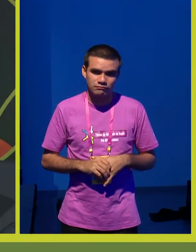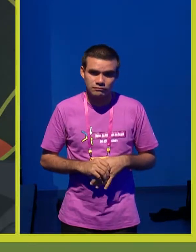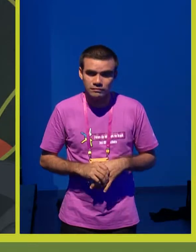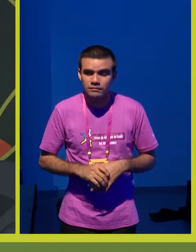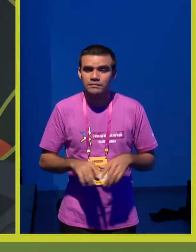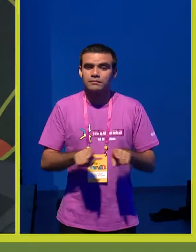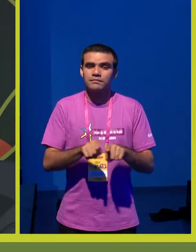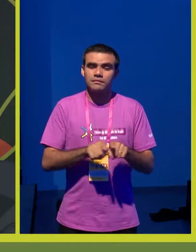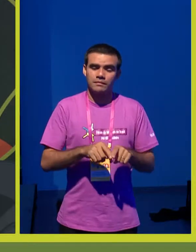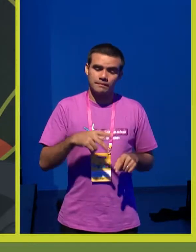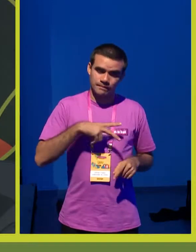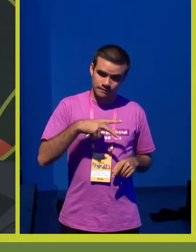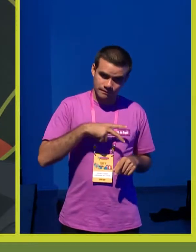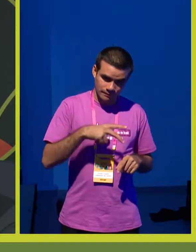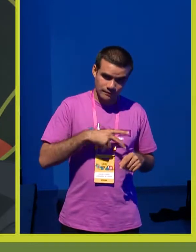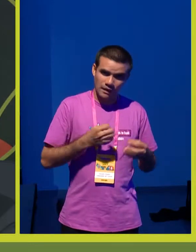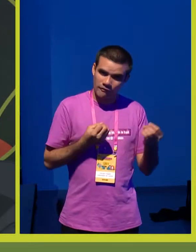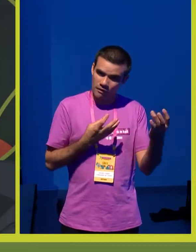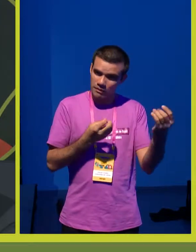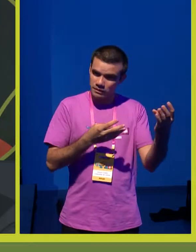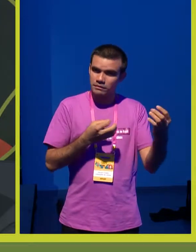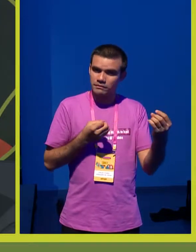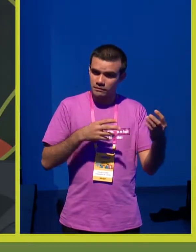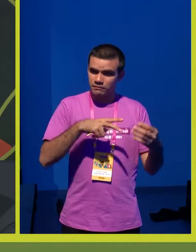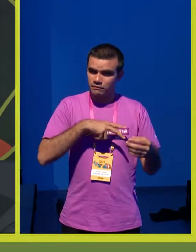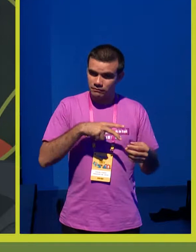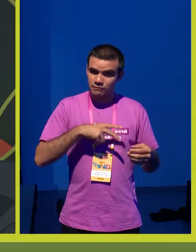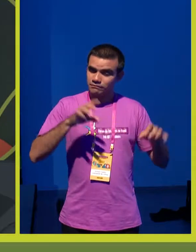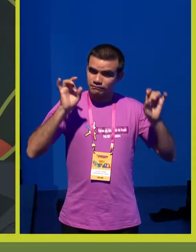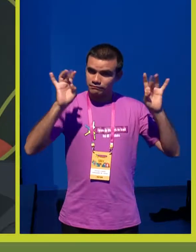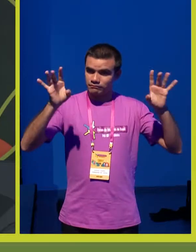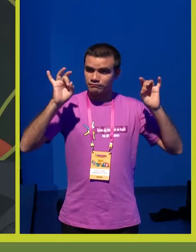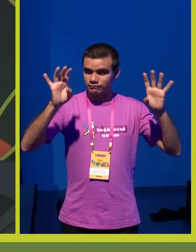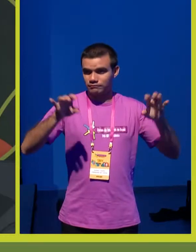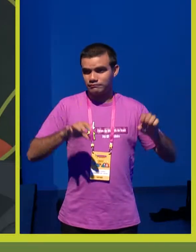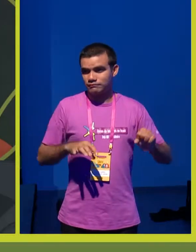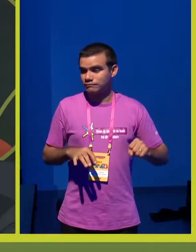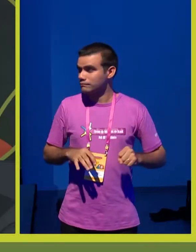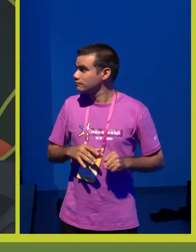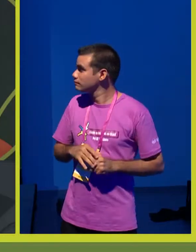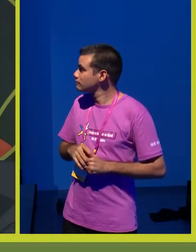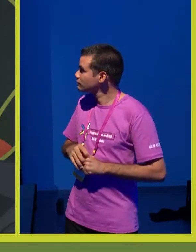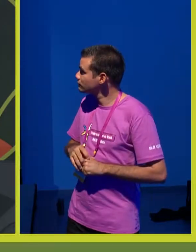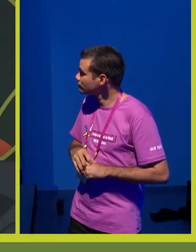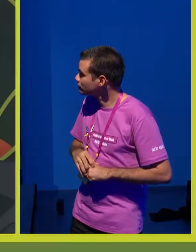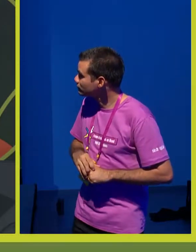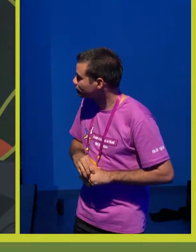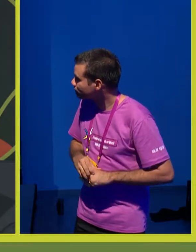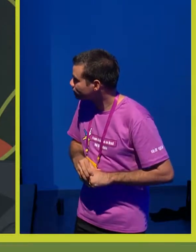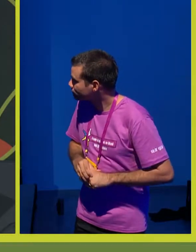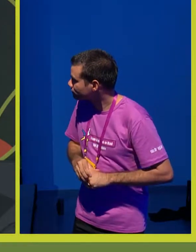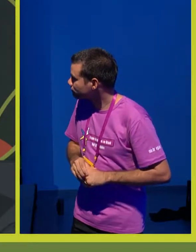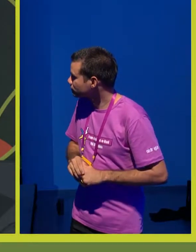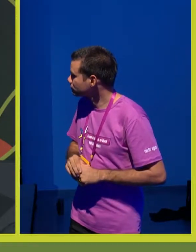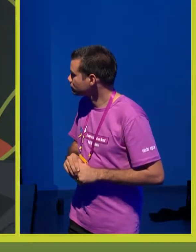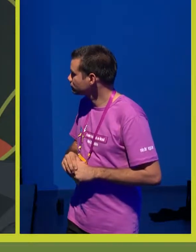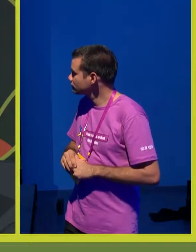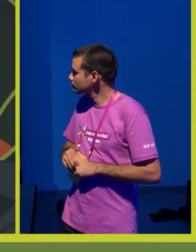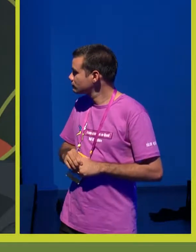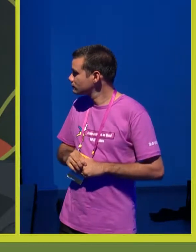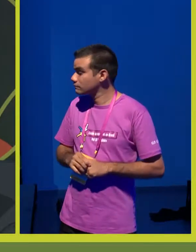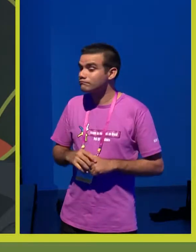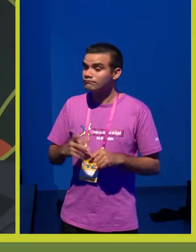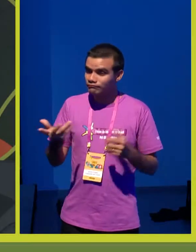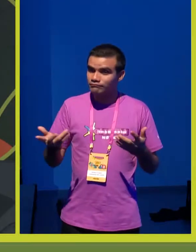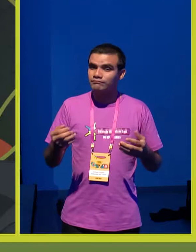de acesso a dados e informações privilegiadas então tudo isso é uma questão de informação